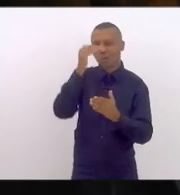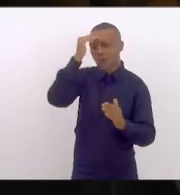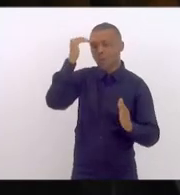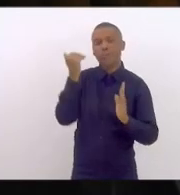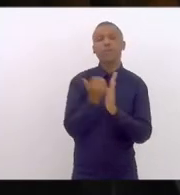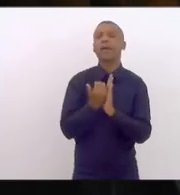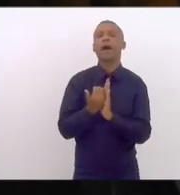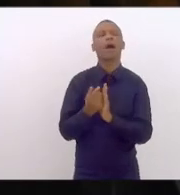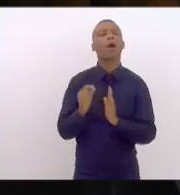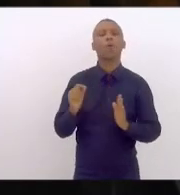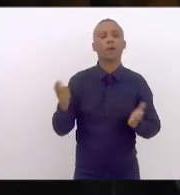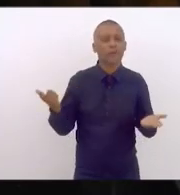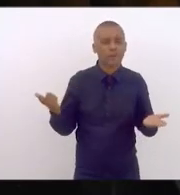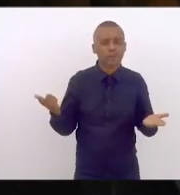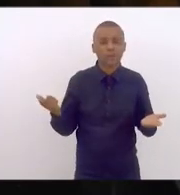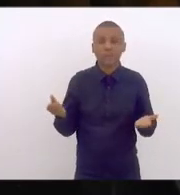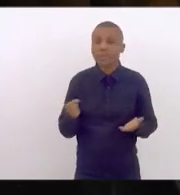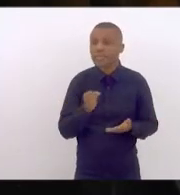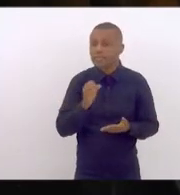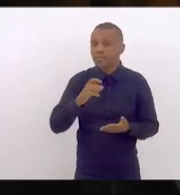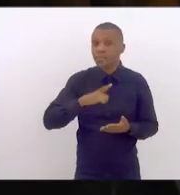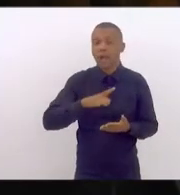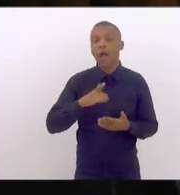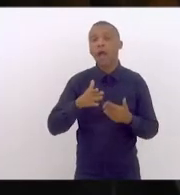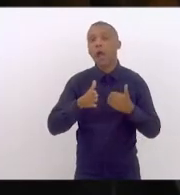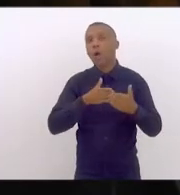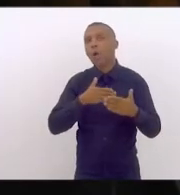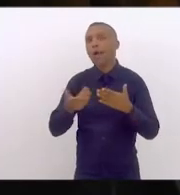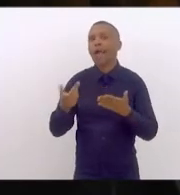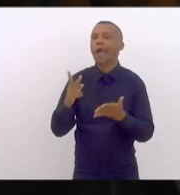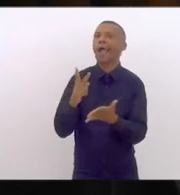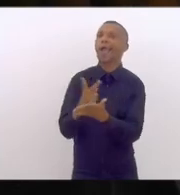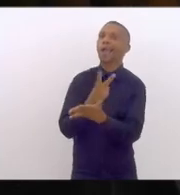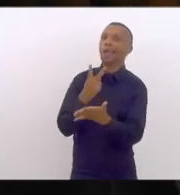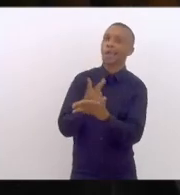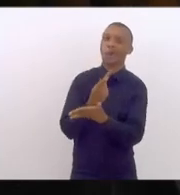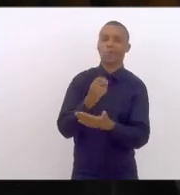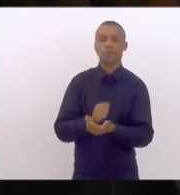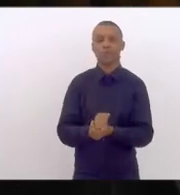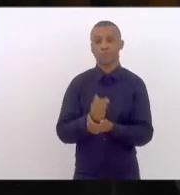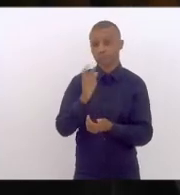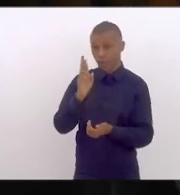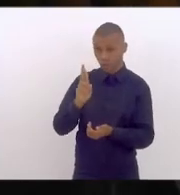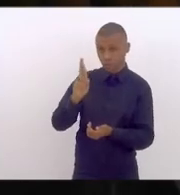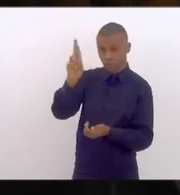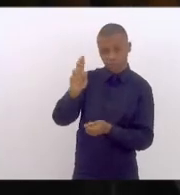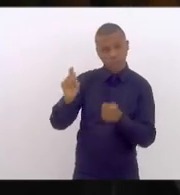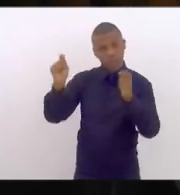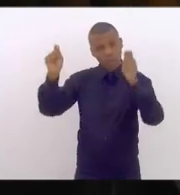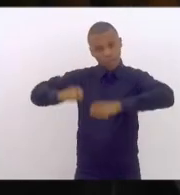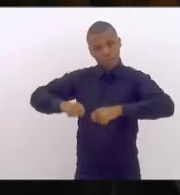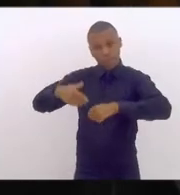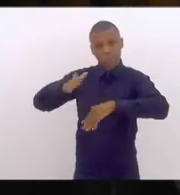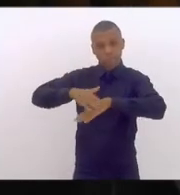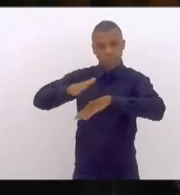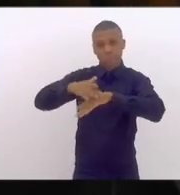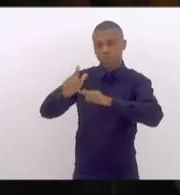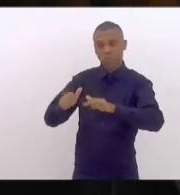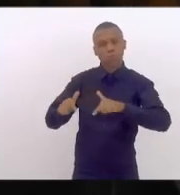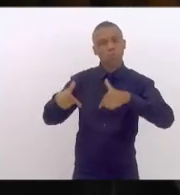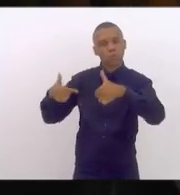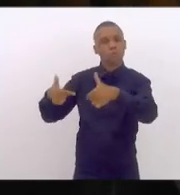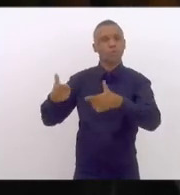falando assim porque se houver qualquer erro autoridade competente vai ter que tomar providência